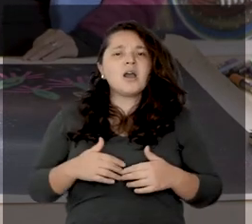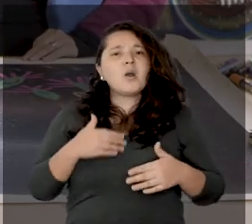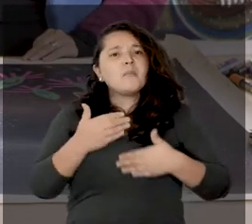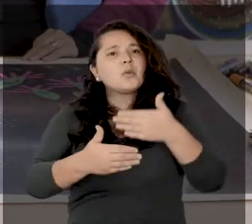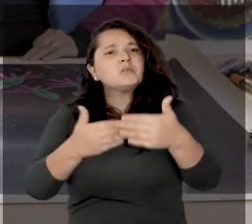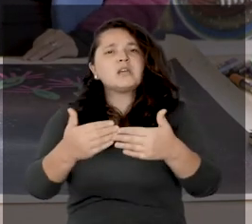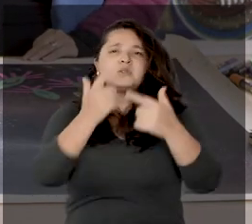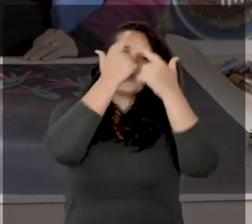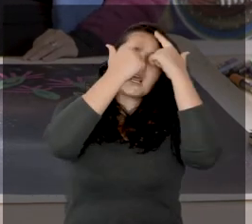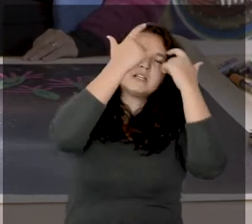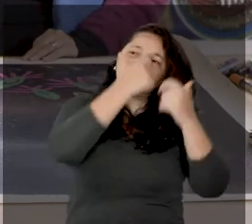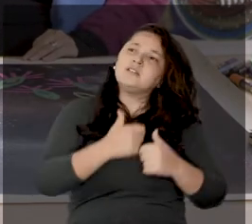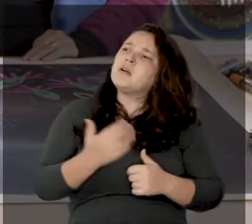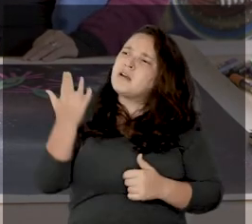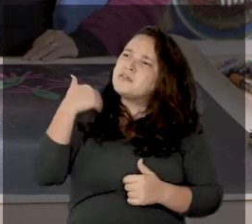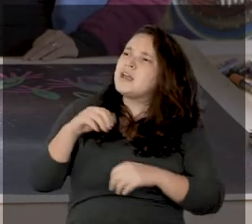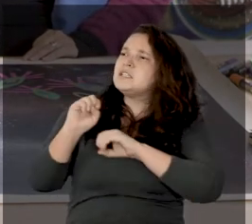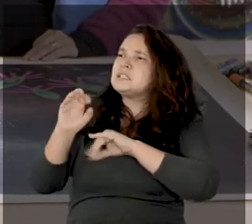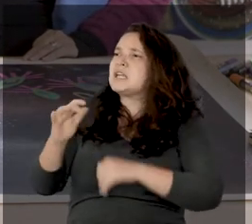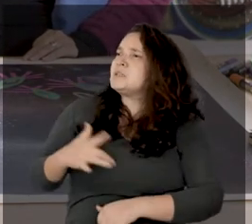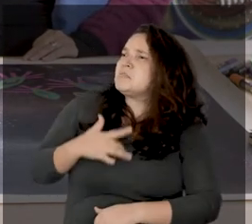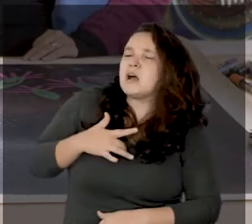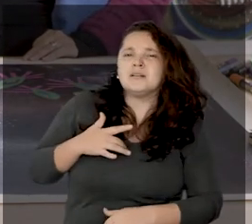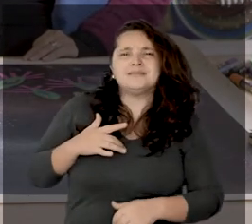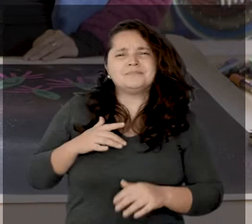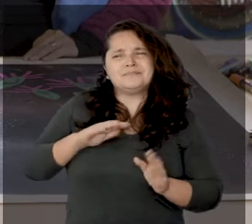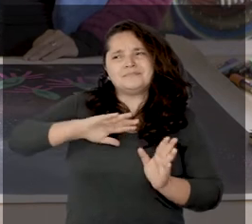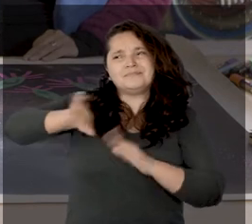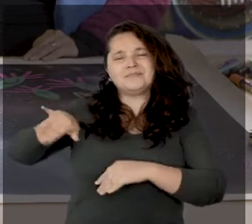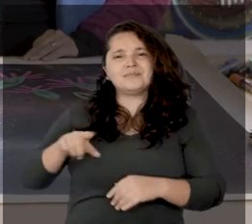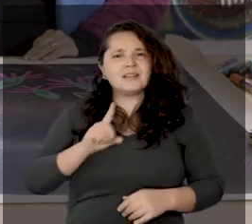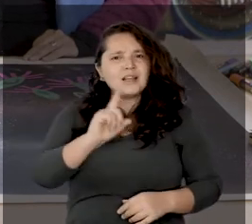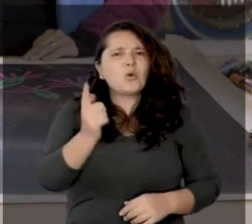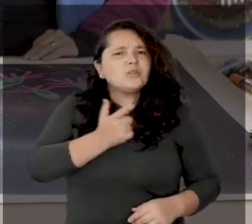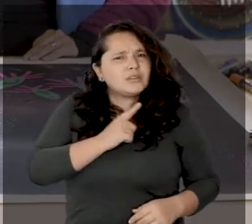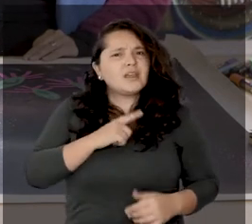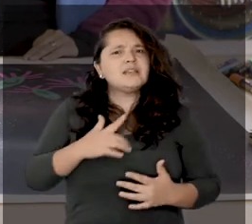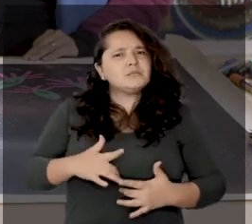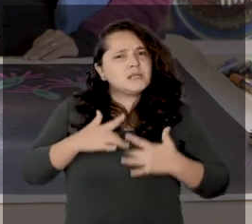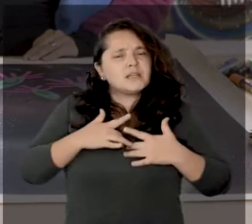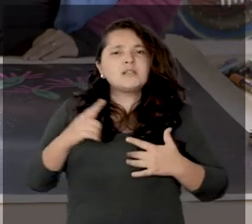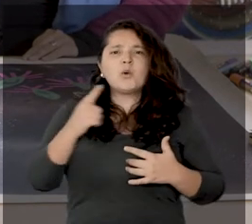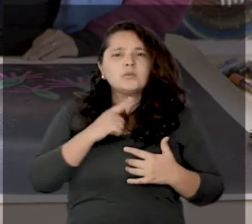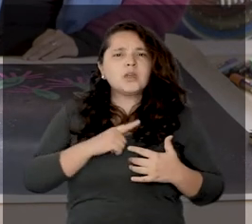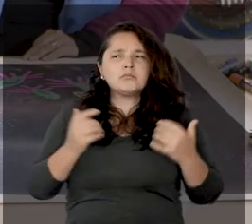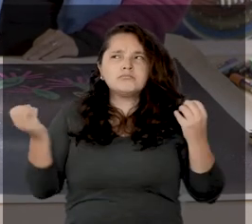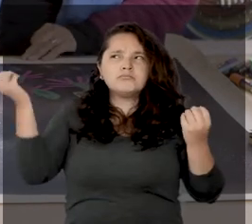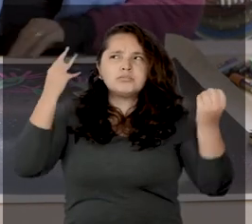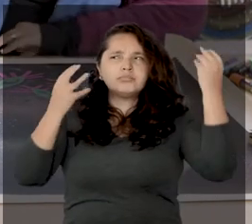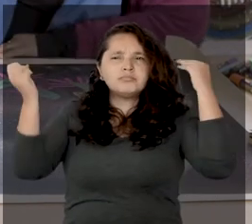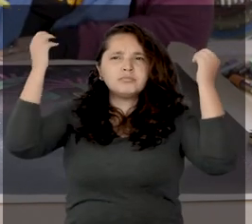que te inspira, ah, não sei o quê. Né? Inspiração a gente tem demais, assim, tem um balde enorme, né? Um caçoar